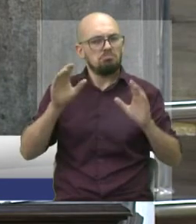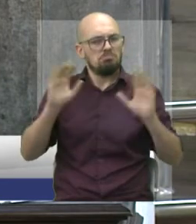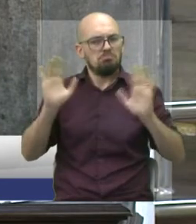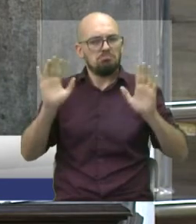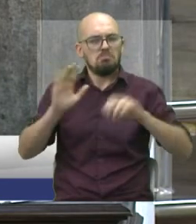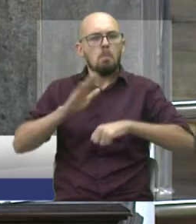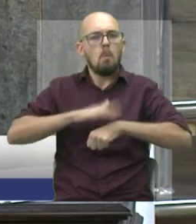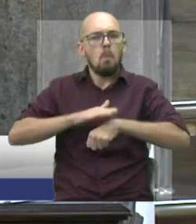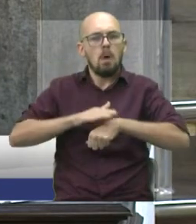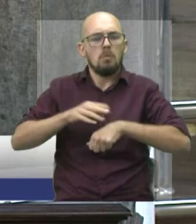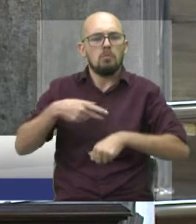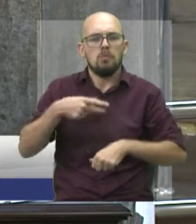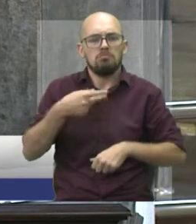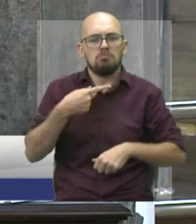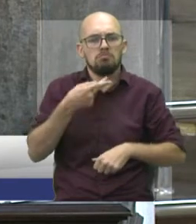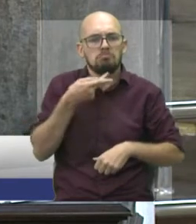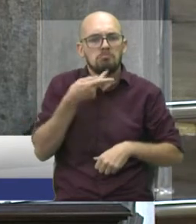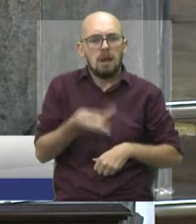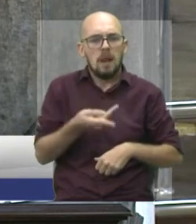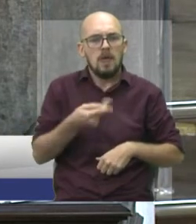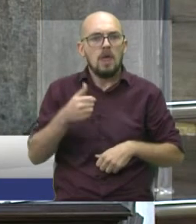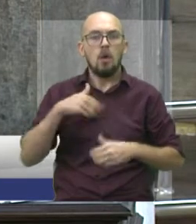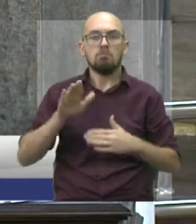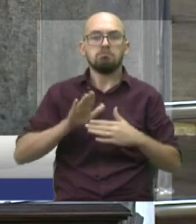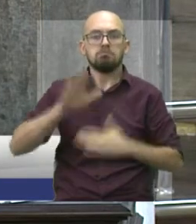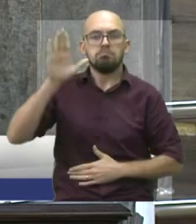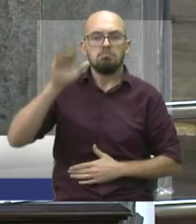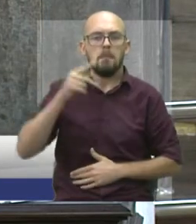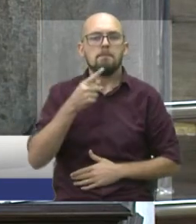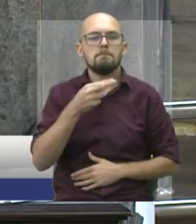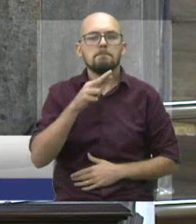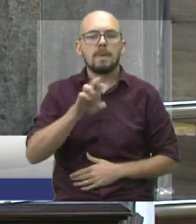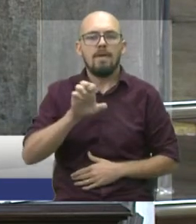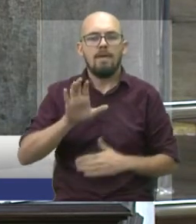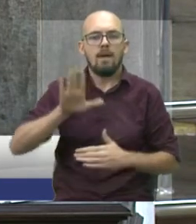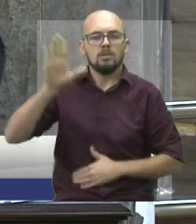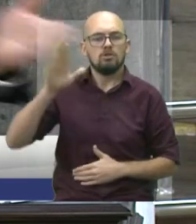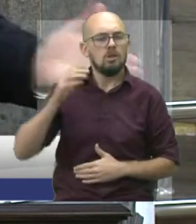nenhum momento eu falei que eu sou pré-candidato.